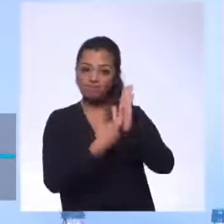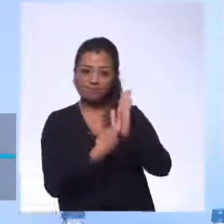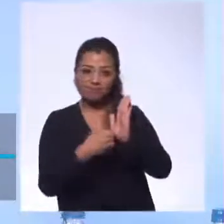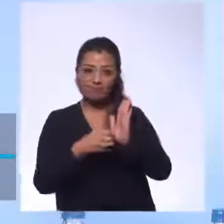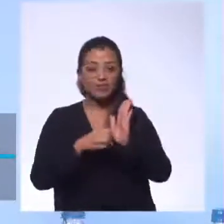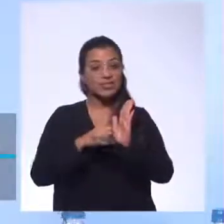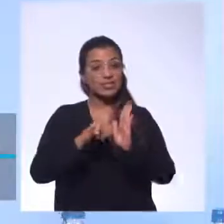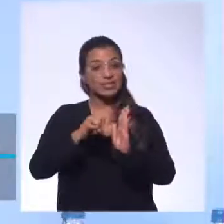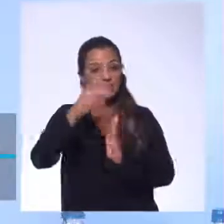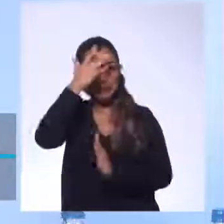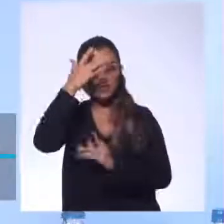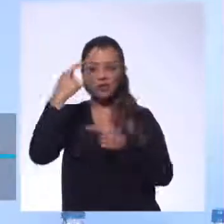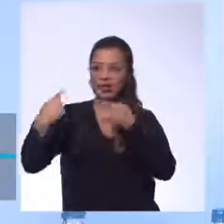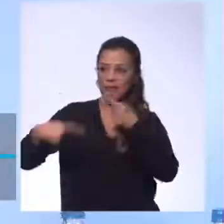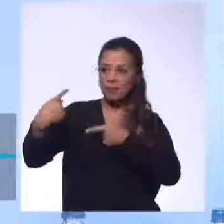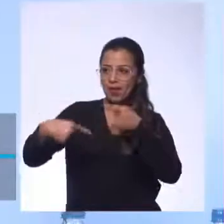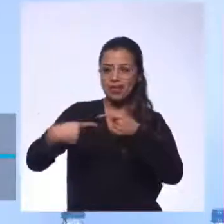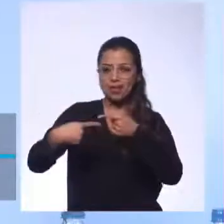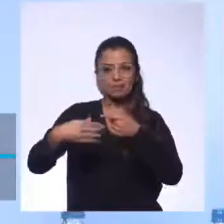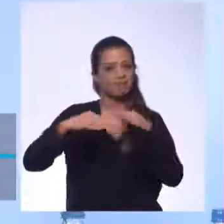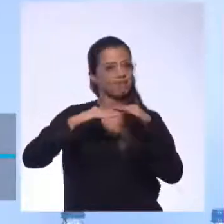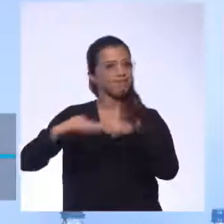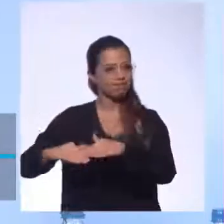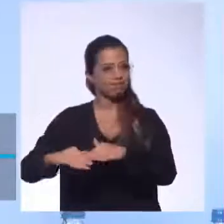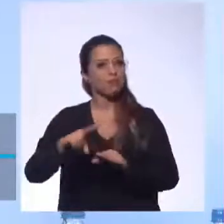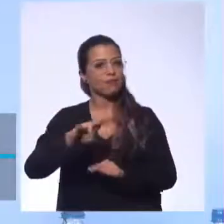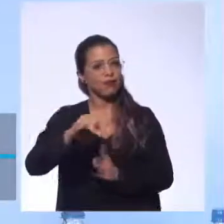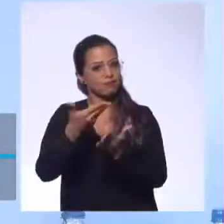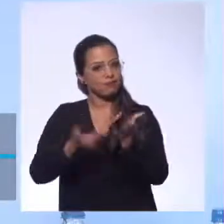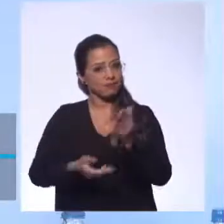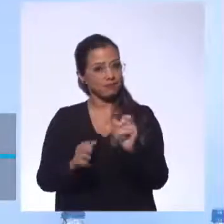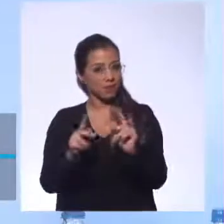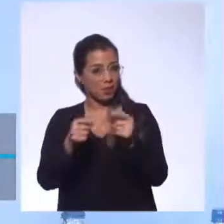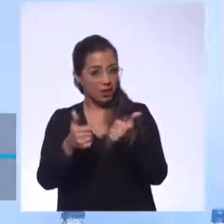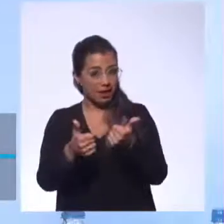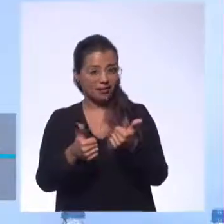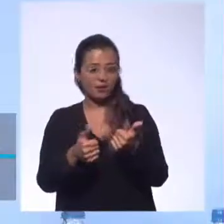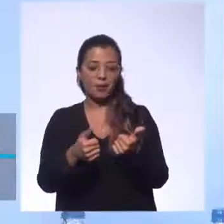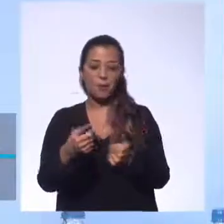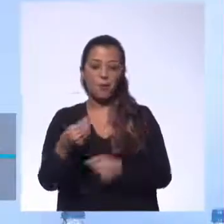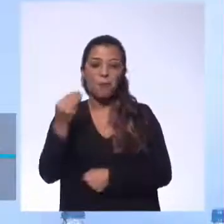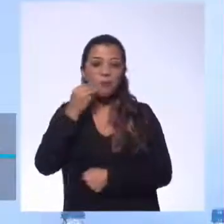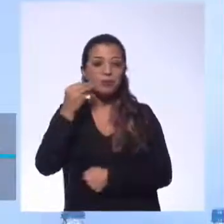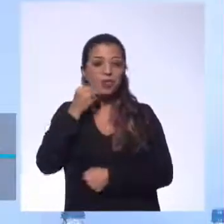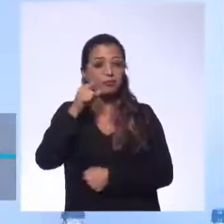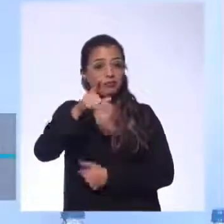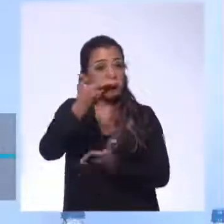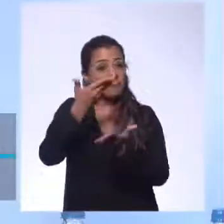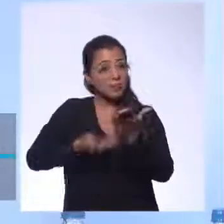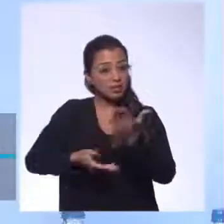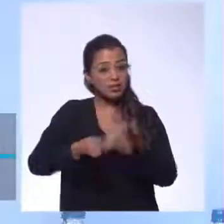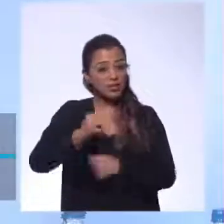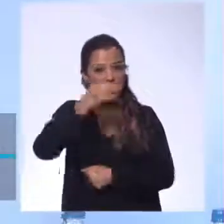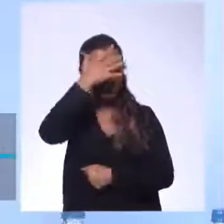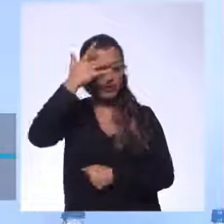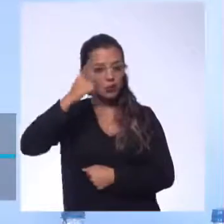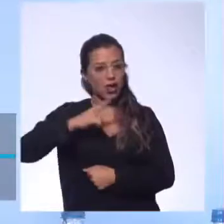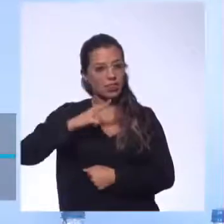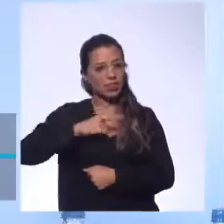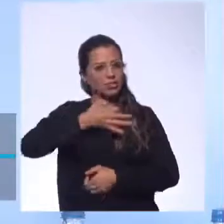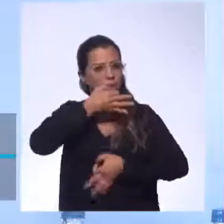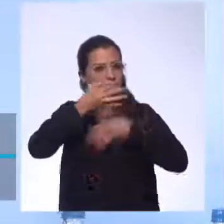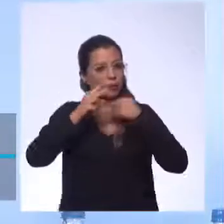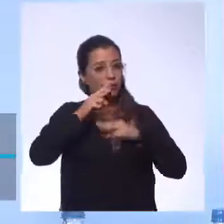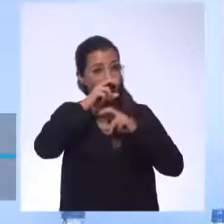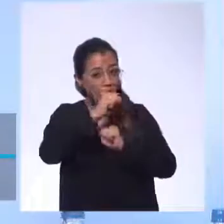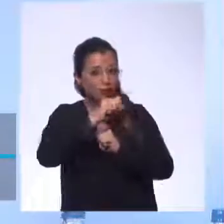brecha para quem estiver debatendo com você te detonar, entendeu? Então ele vai puxar, é uma brecha, né? Sim. E aí quem tiver com a opinião contrária, que é que nós vamos